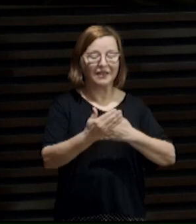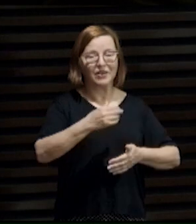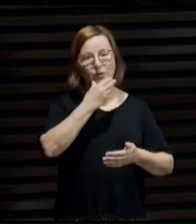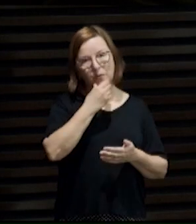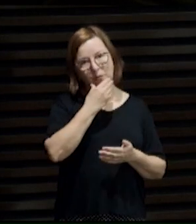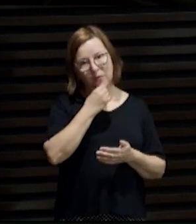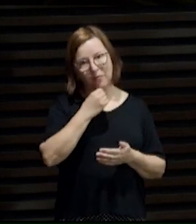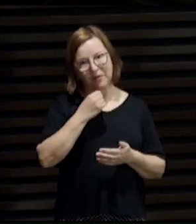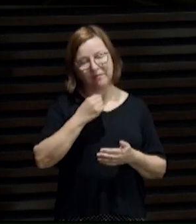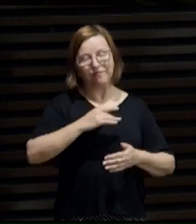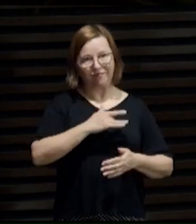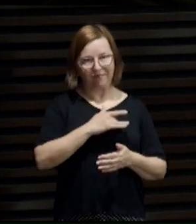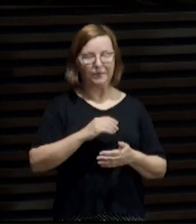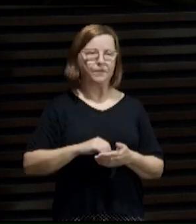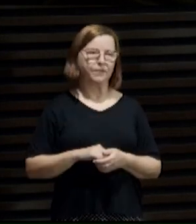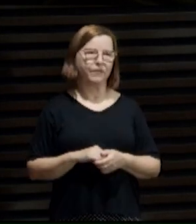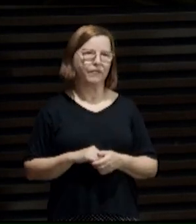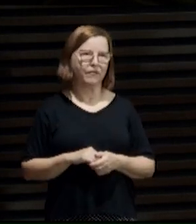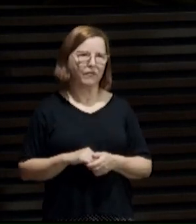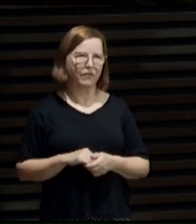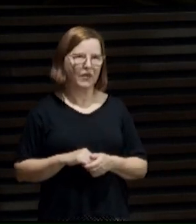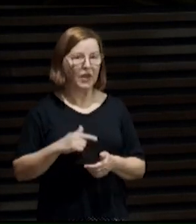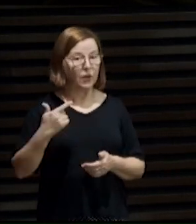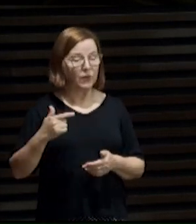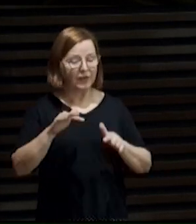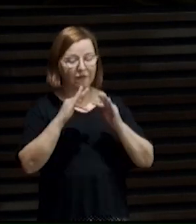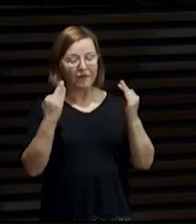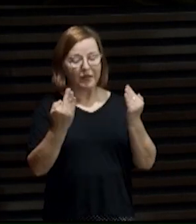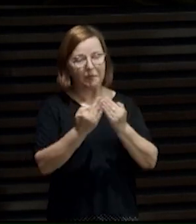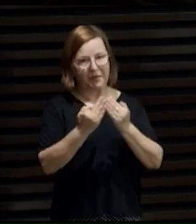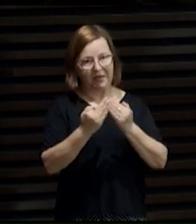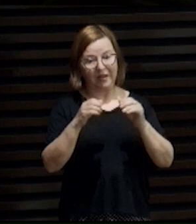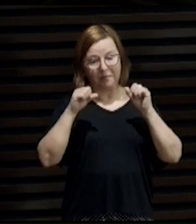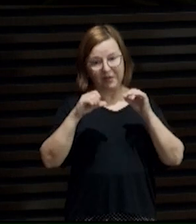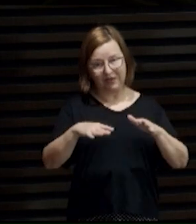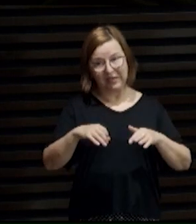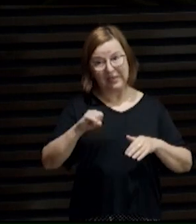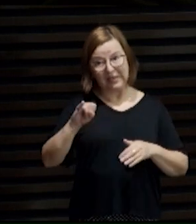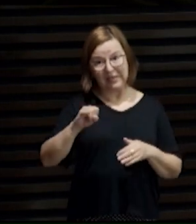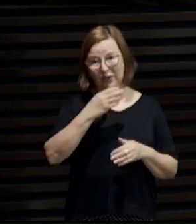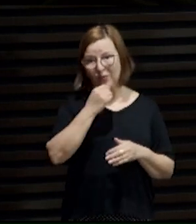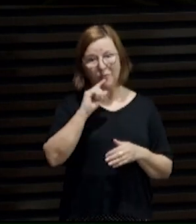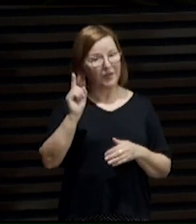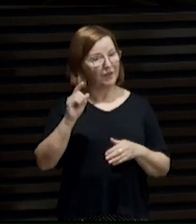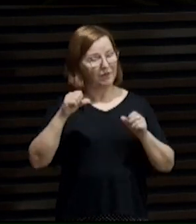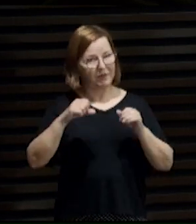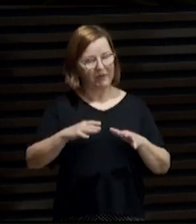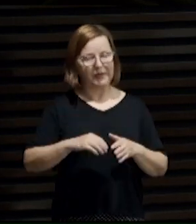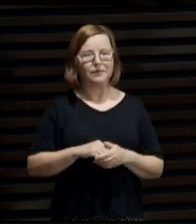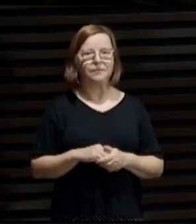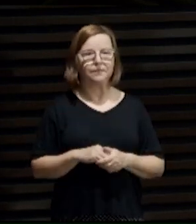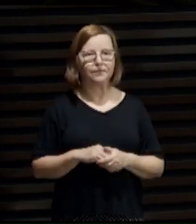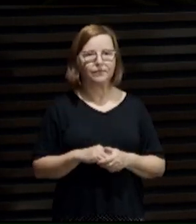piedoso. Não existe casa abençoada sem um homem abençoado. E aqui, antes de entrar